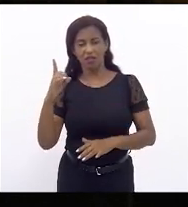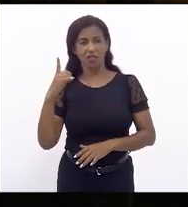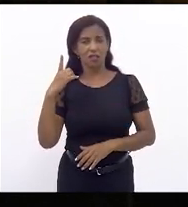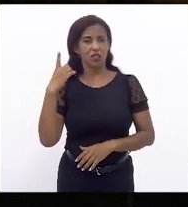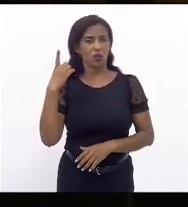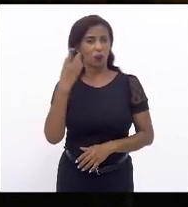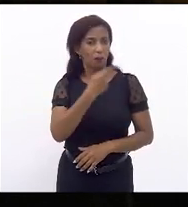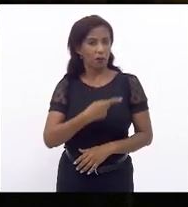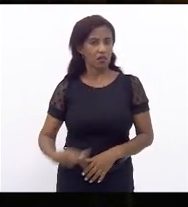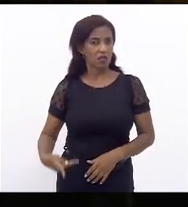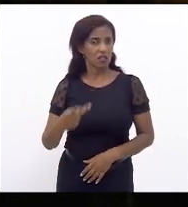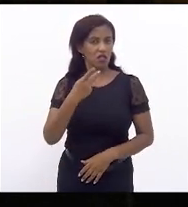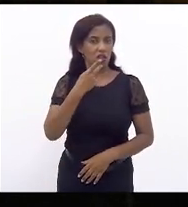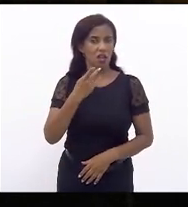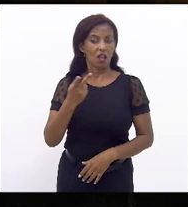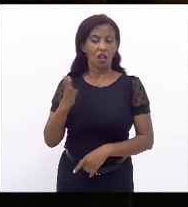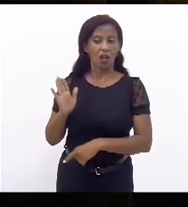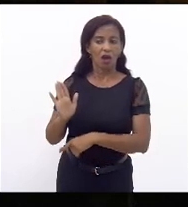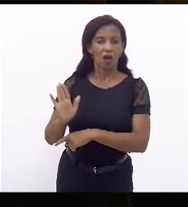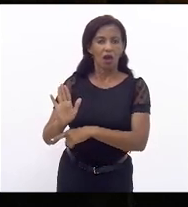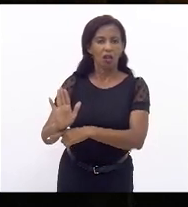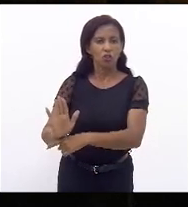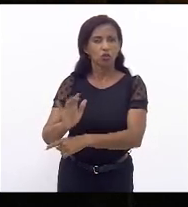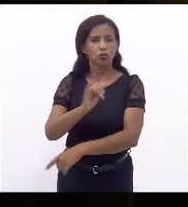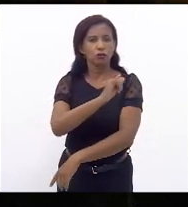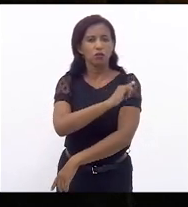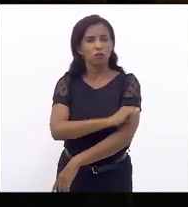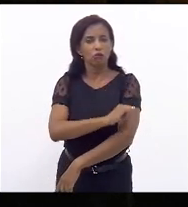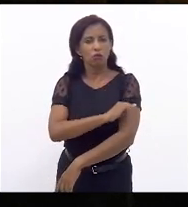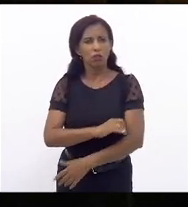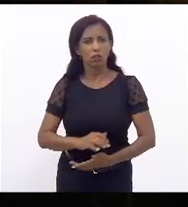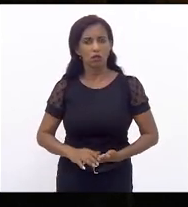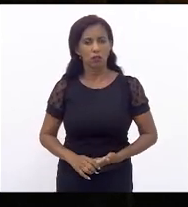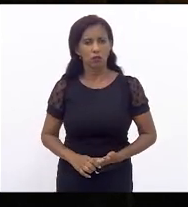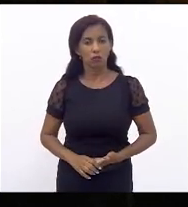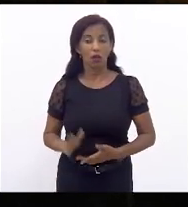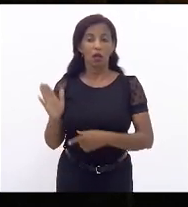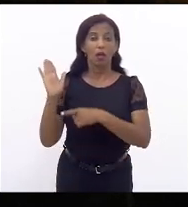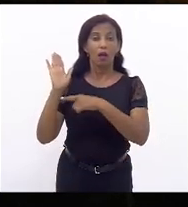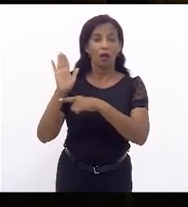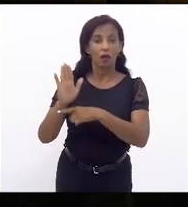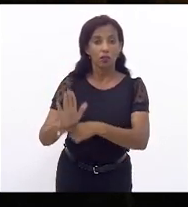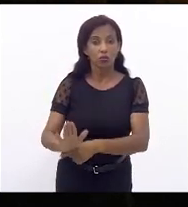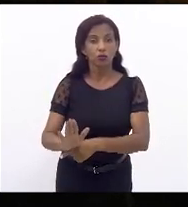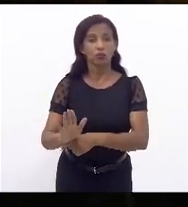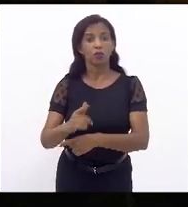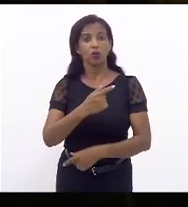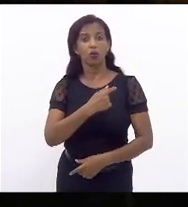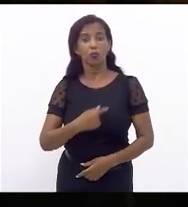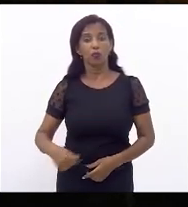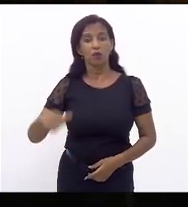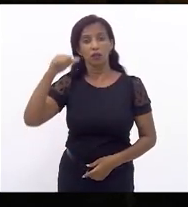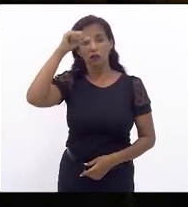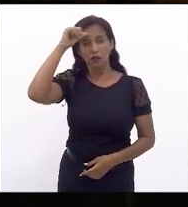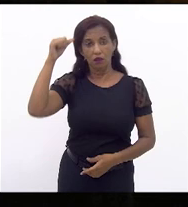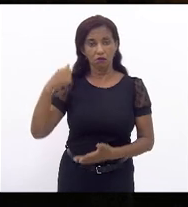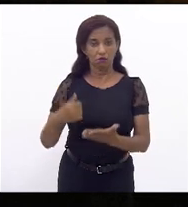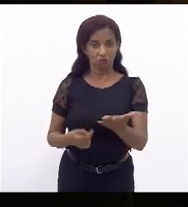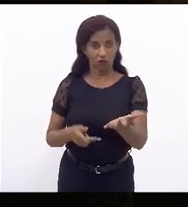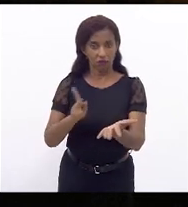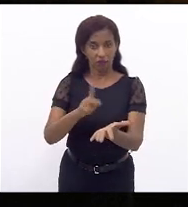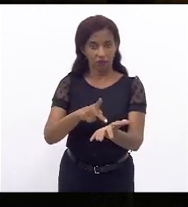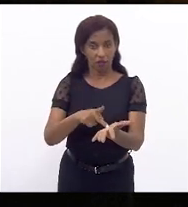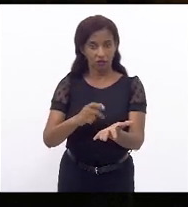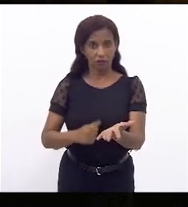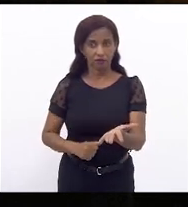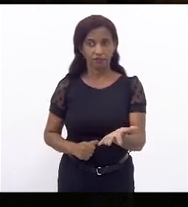foi: ajudem o Rio de Janeiro, ajudem o governador Cláudio Castro. Não é verdade, deputado?